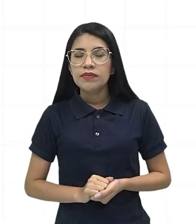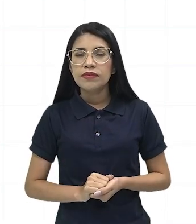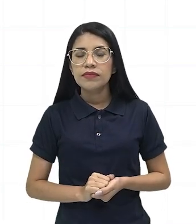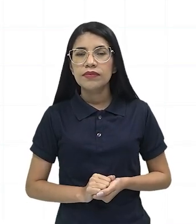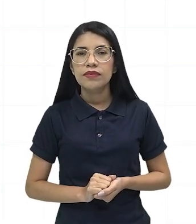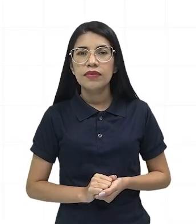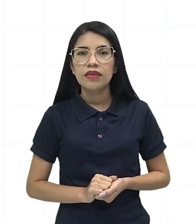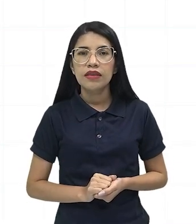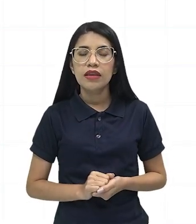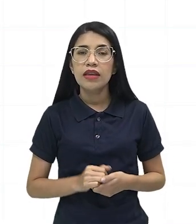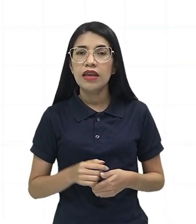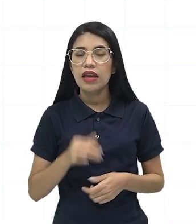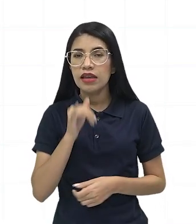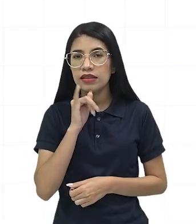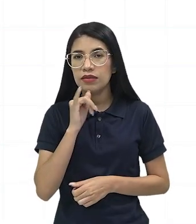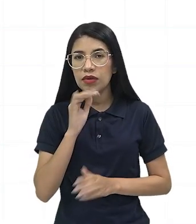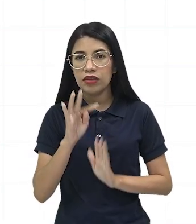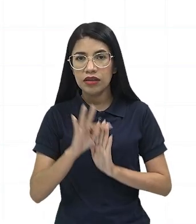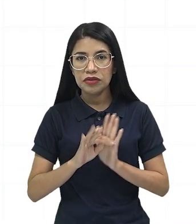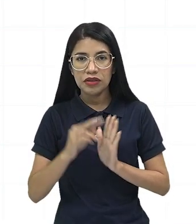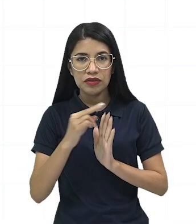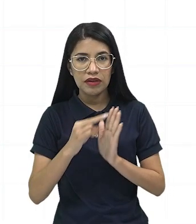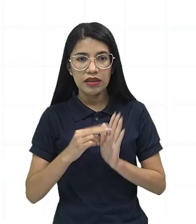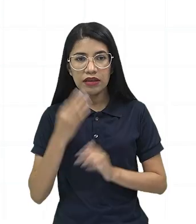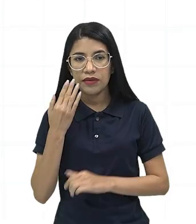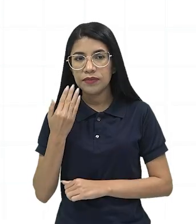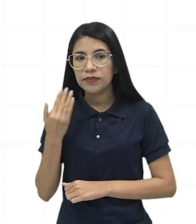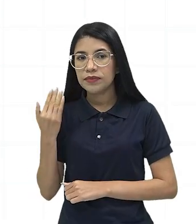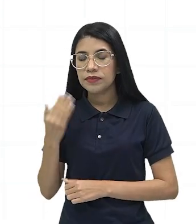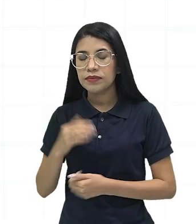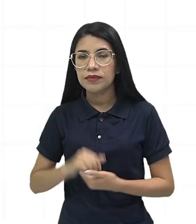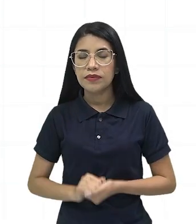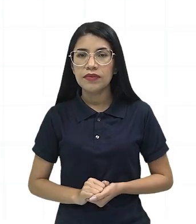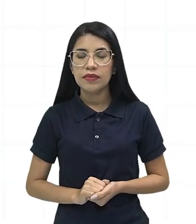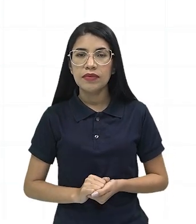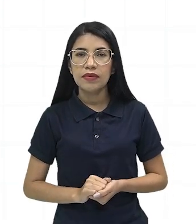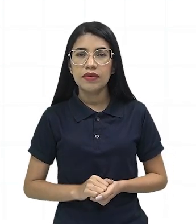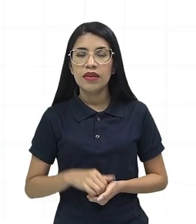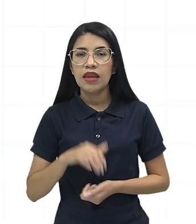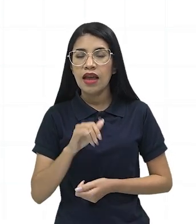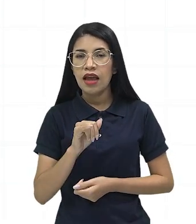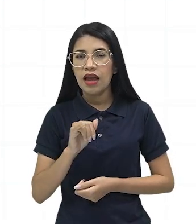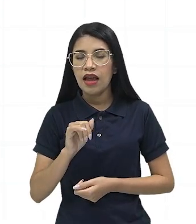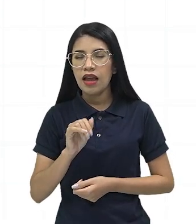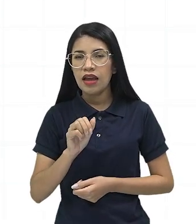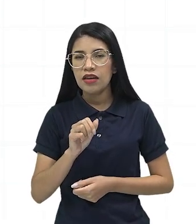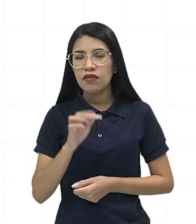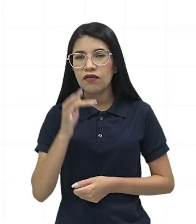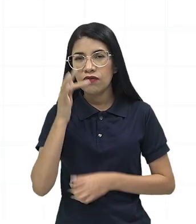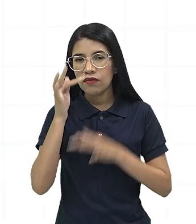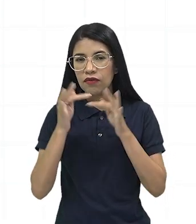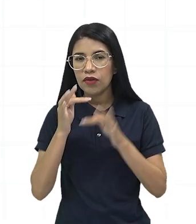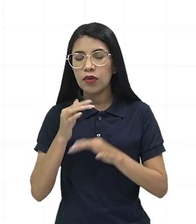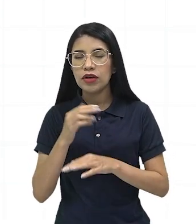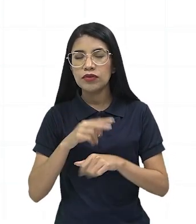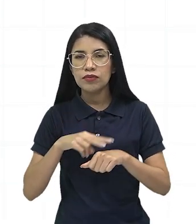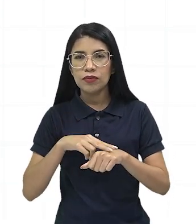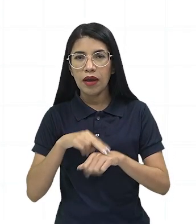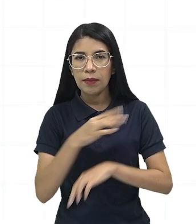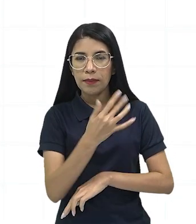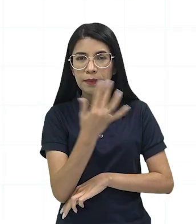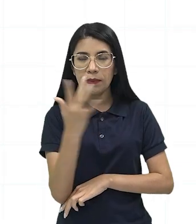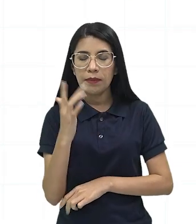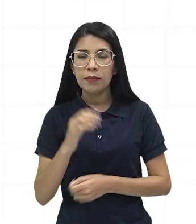provençais, como o texto que nós vamos ver a seguir, que é o Ai Flores do Verde Pinheiro. É uma adaptação, ele está